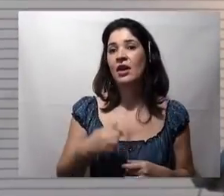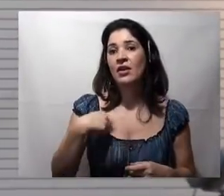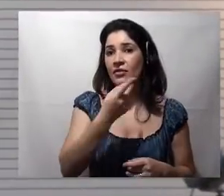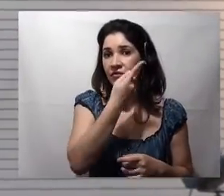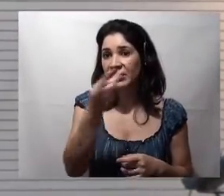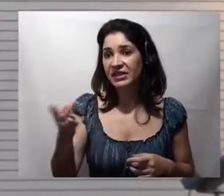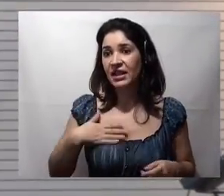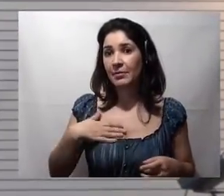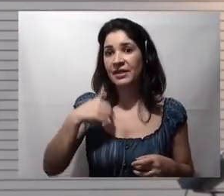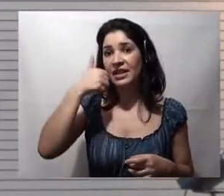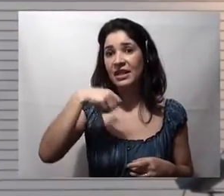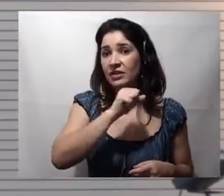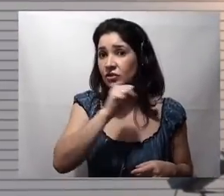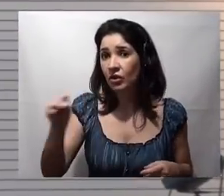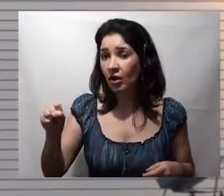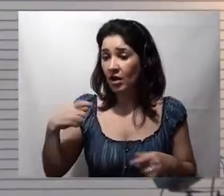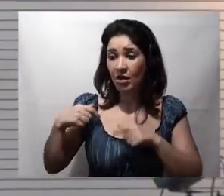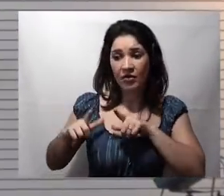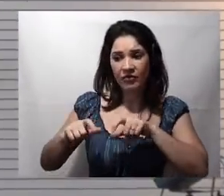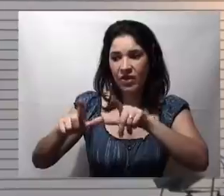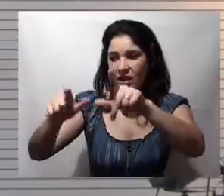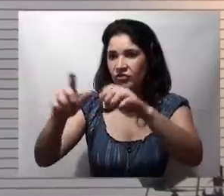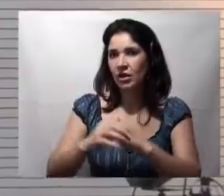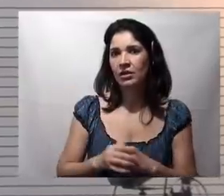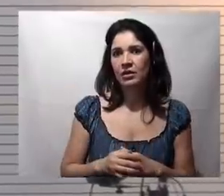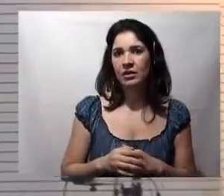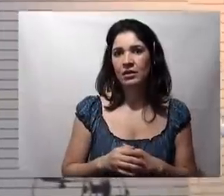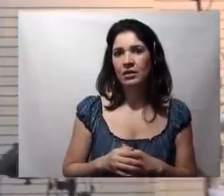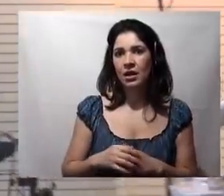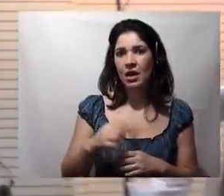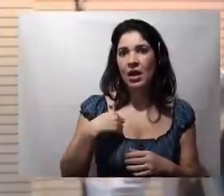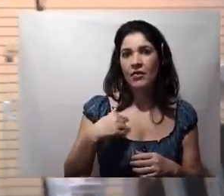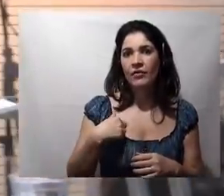sogra e aí zé